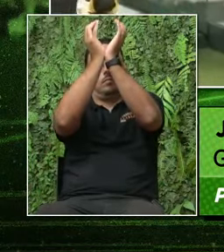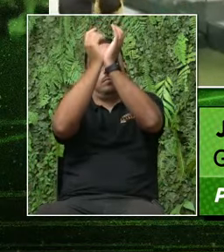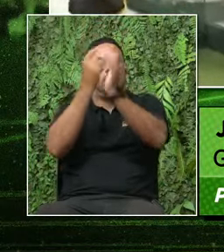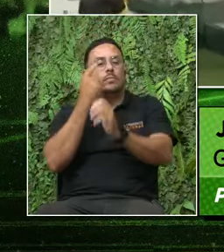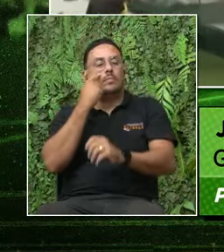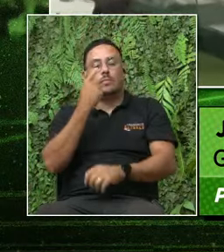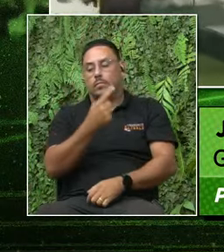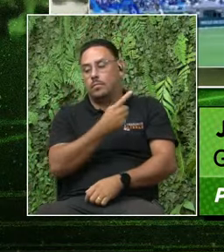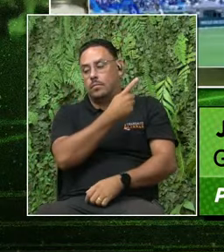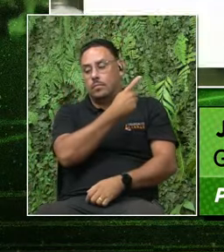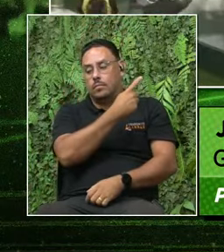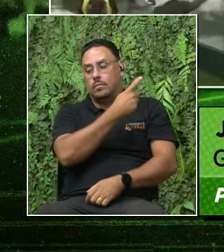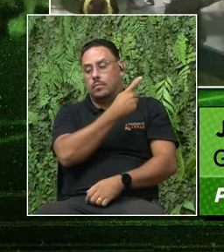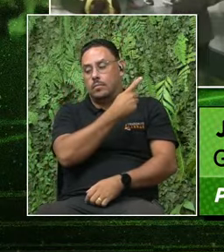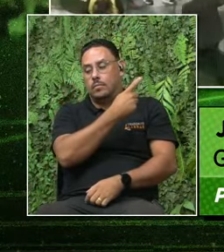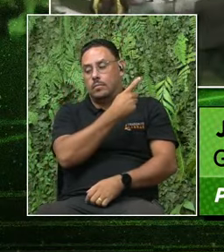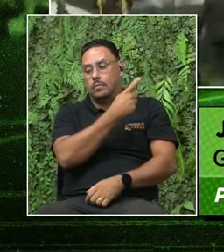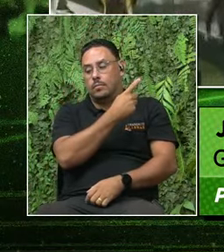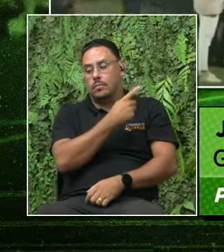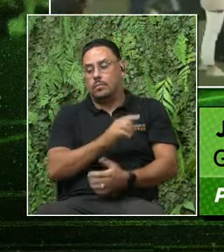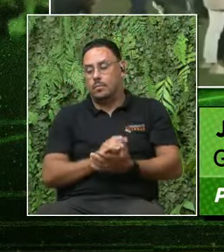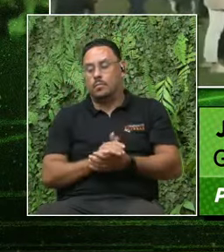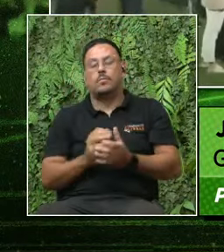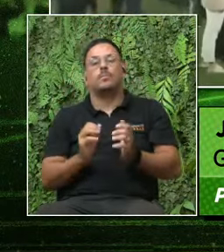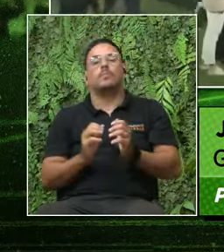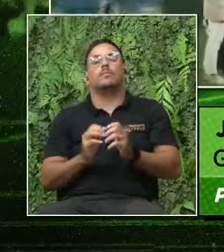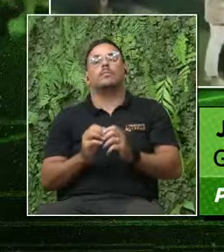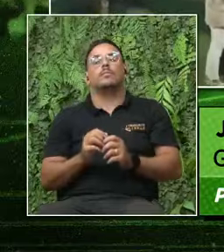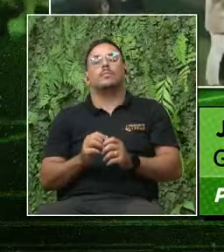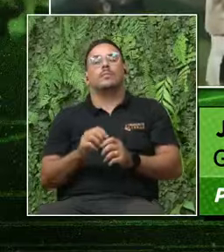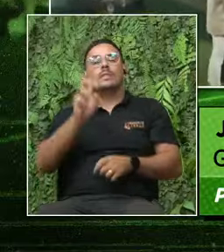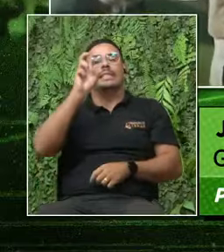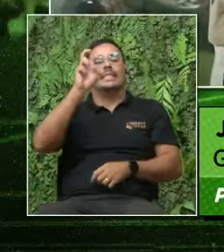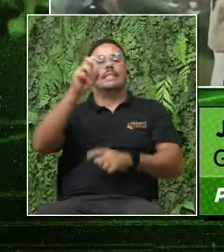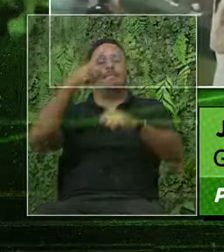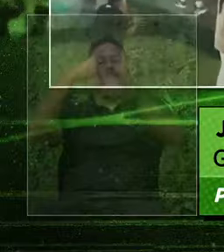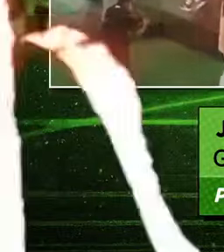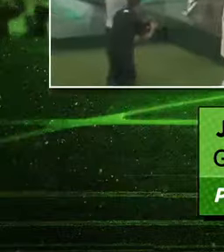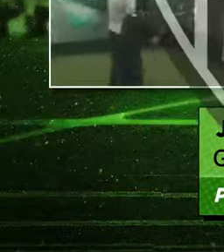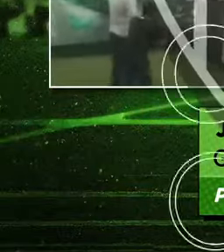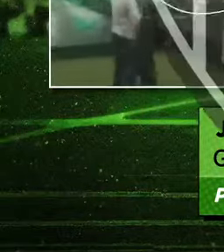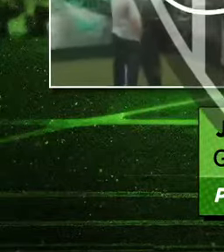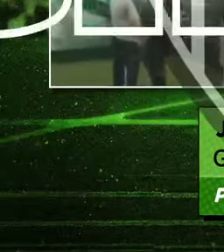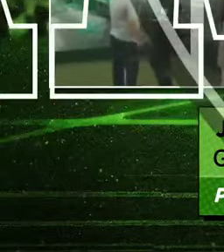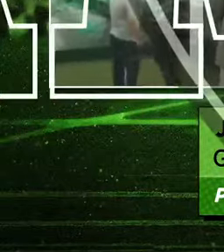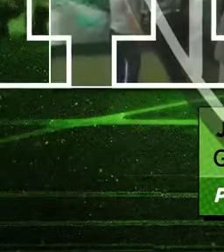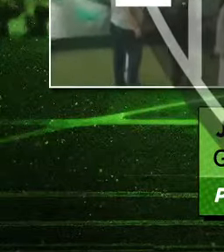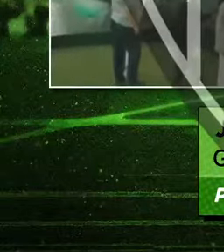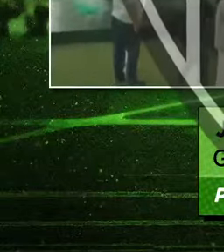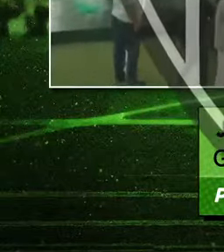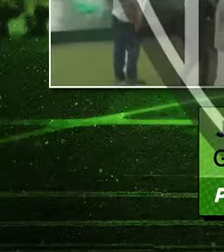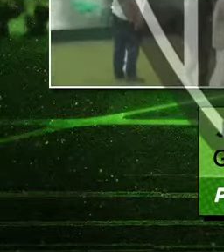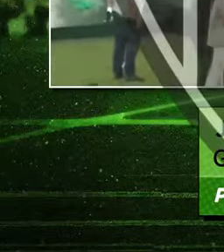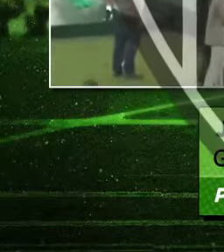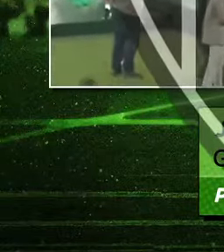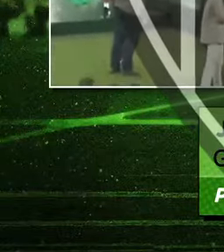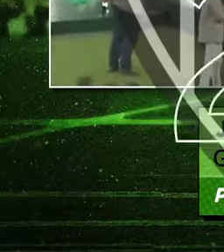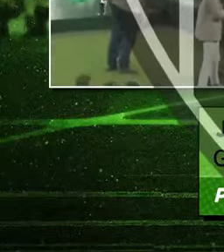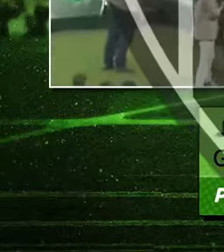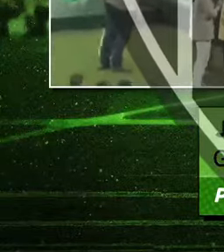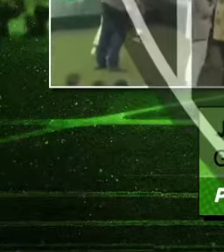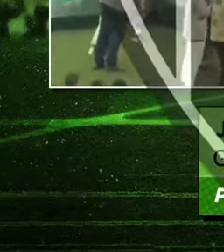levanta entrega a taça é penta é penta